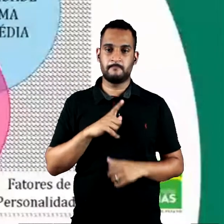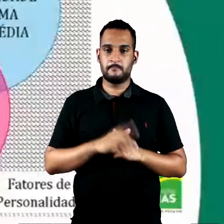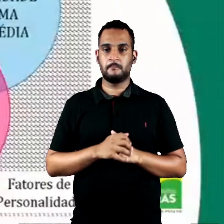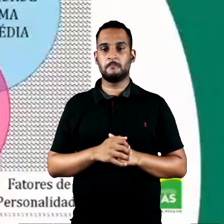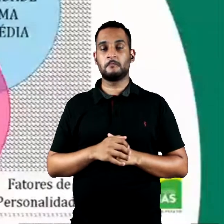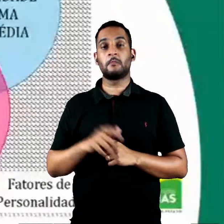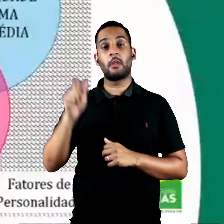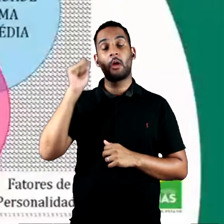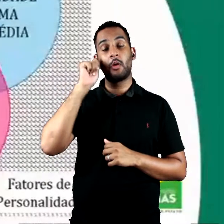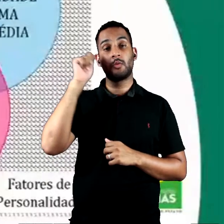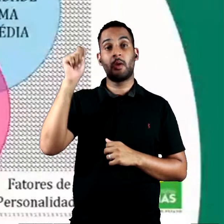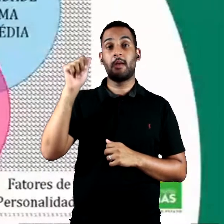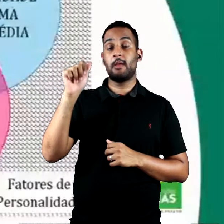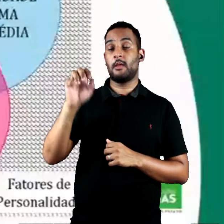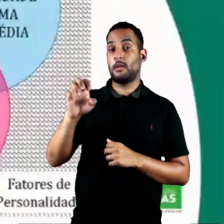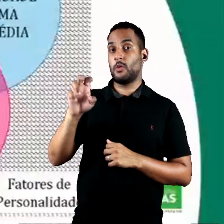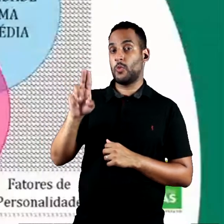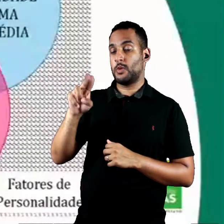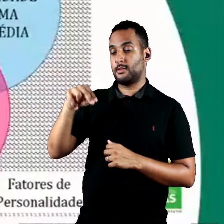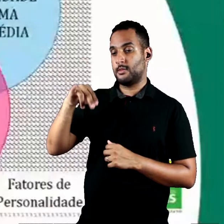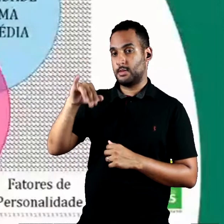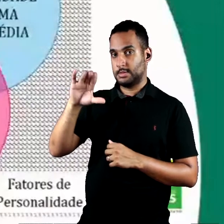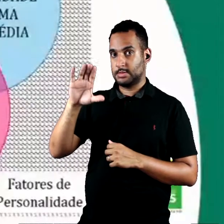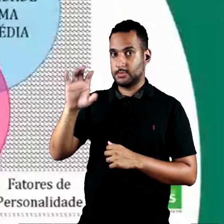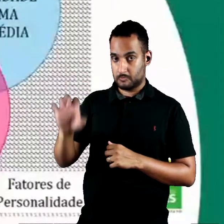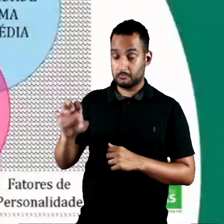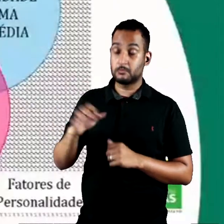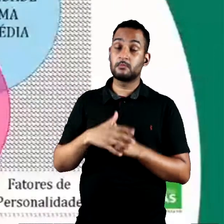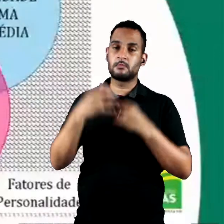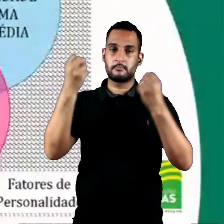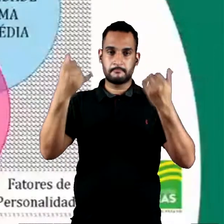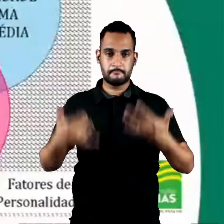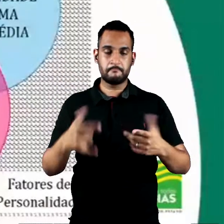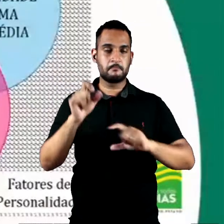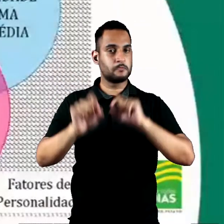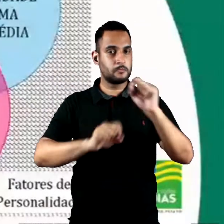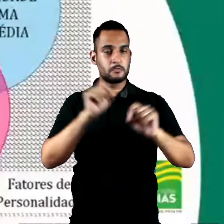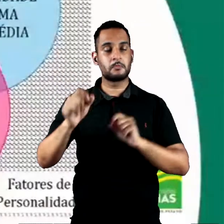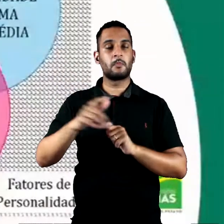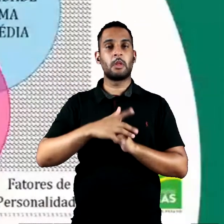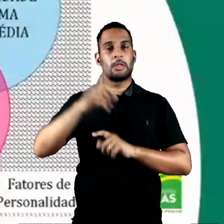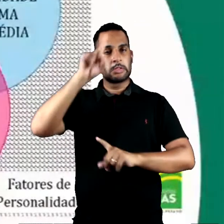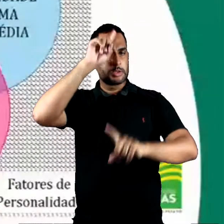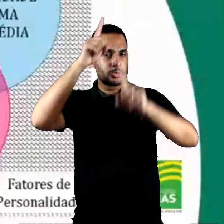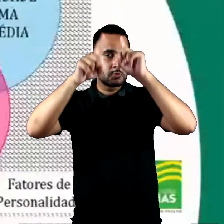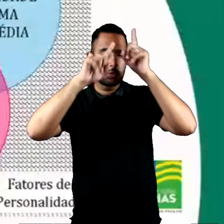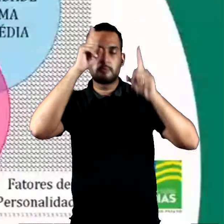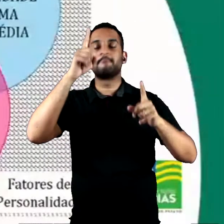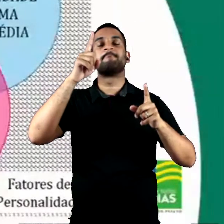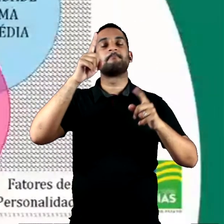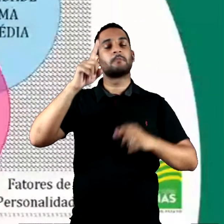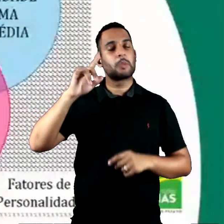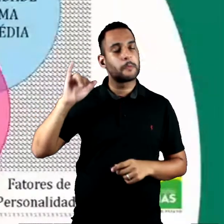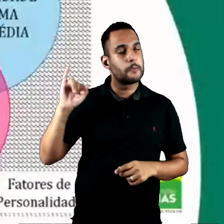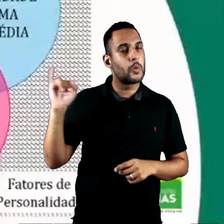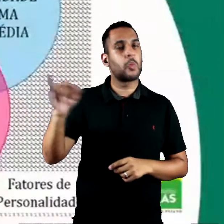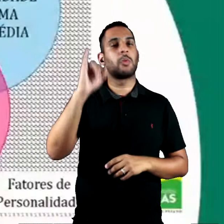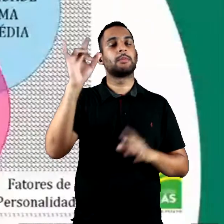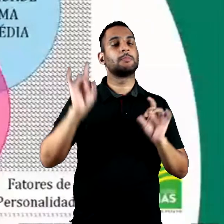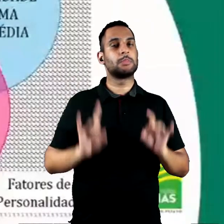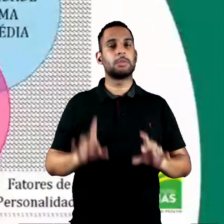Eunice Soriano de Alencar diz que a criatividade é um recurso precioso de que dispomos e